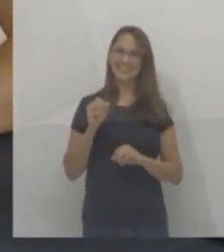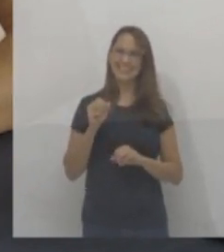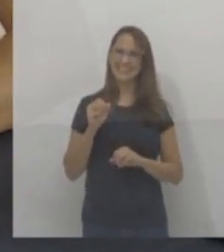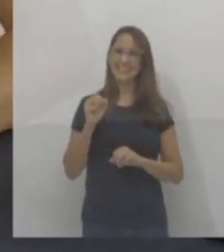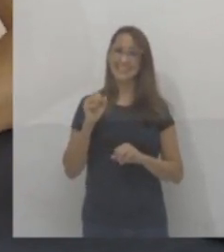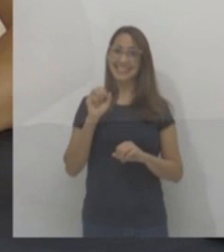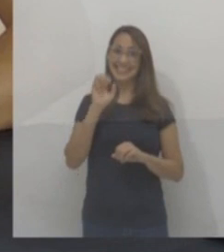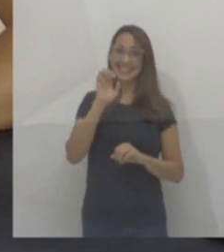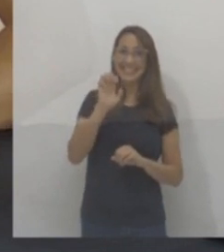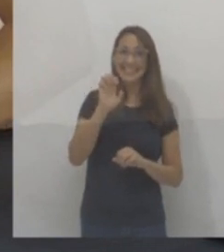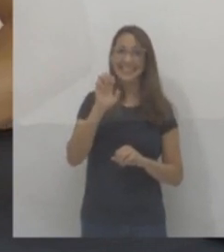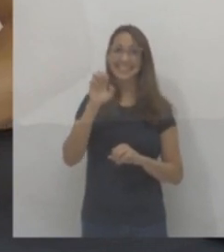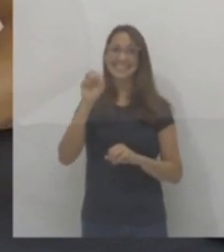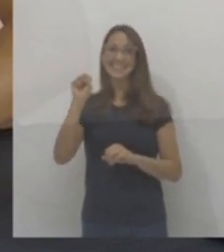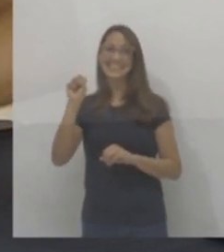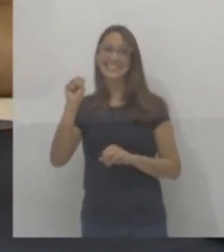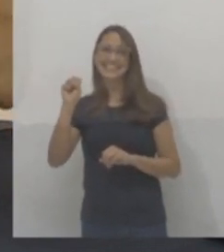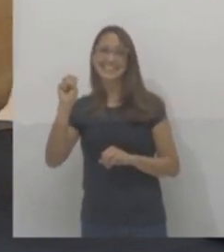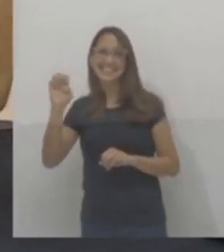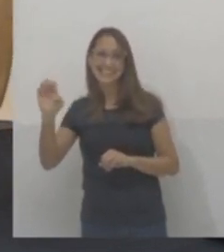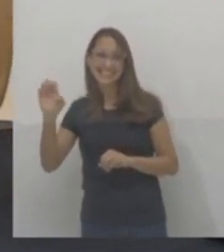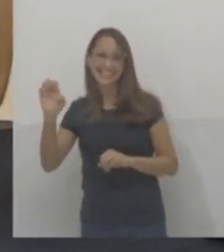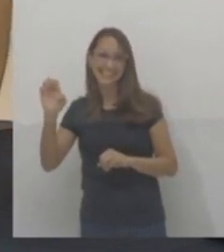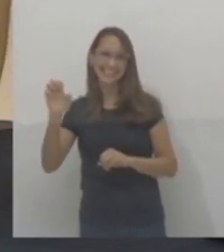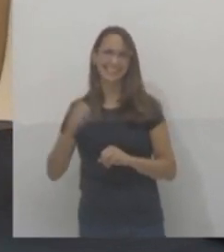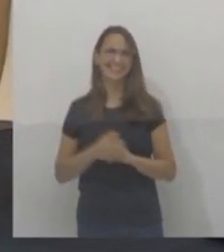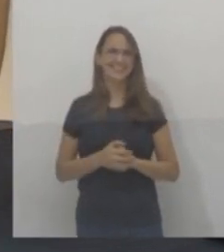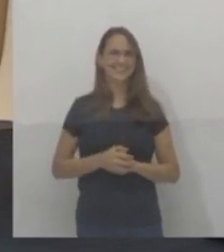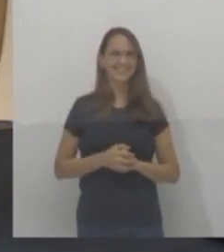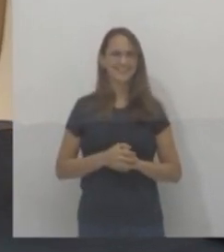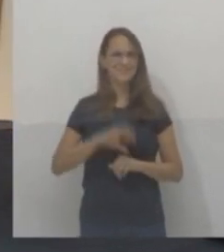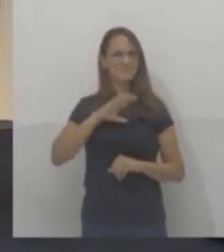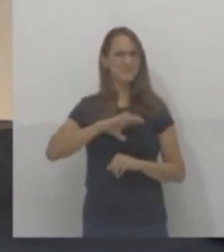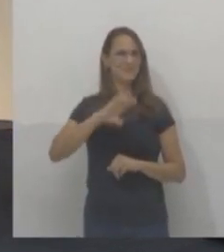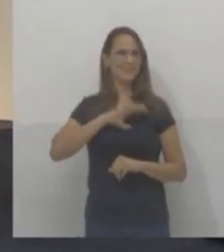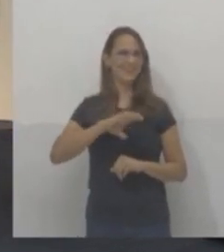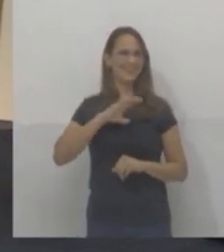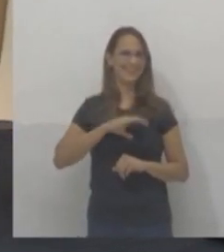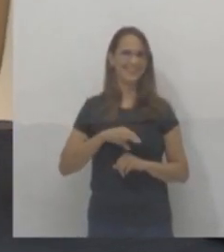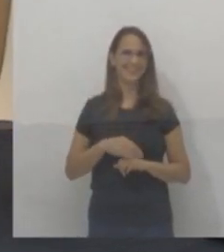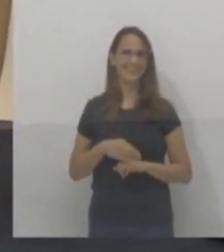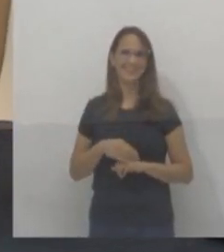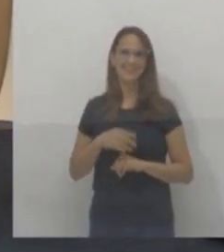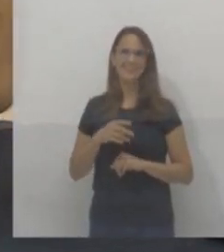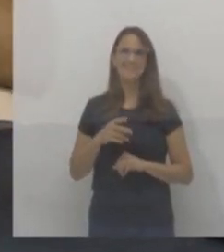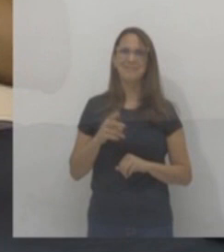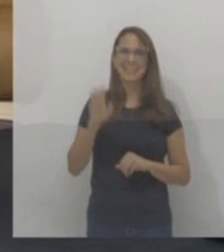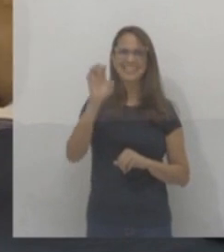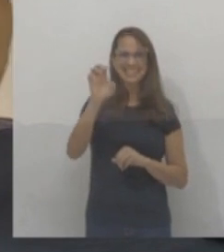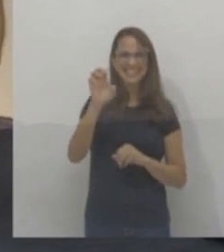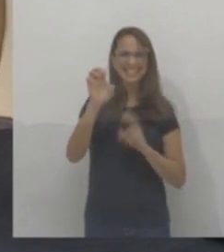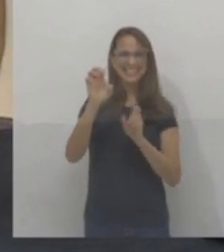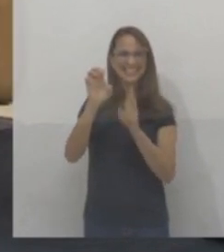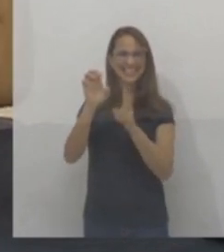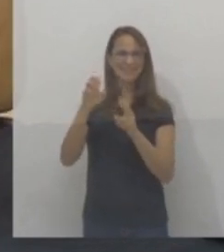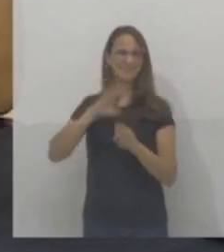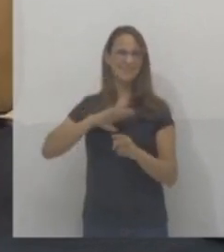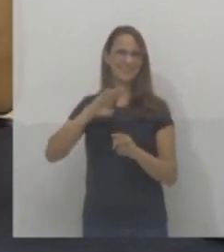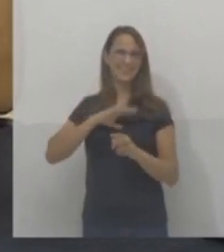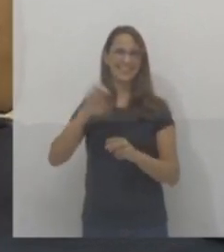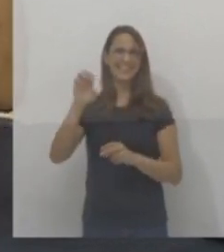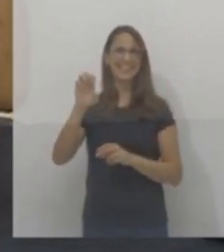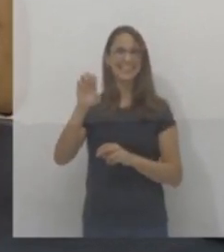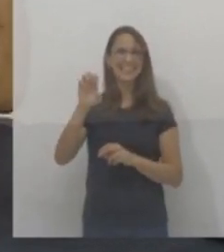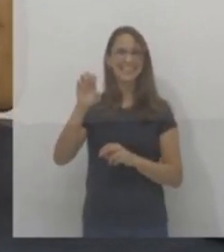assim, e se tal coisa acontecer? Então, notem, antes da gente falar o se, a gente fala esse i. Então, essa é a minha dica para ajudar vocês